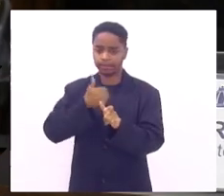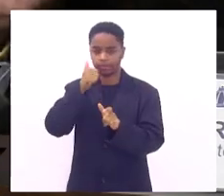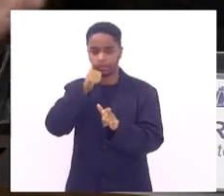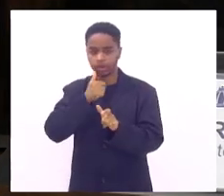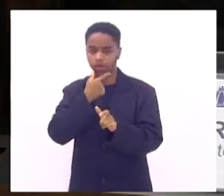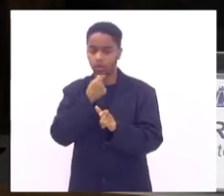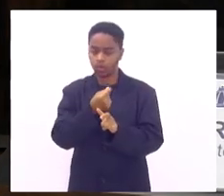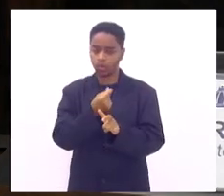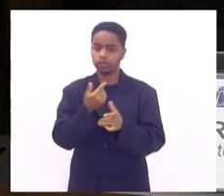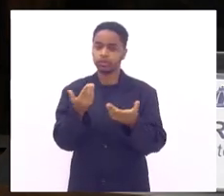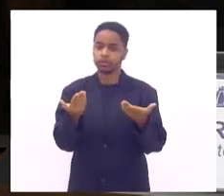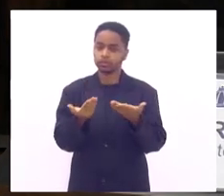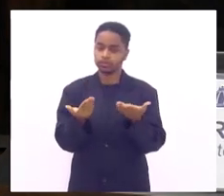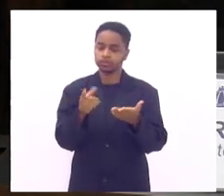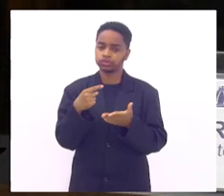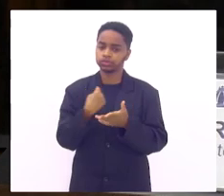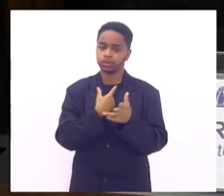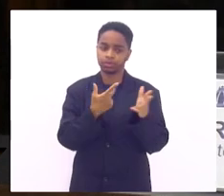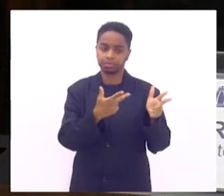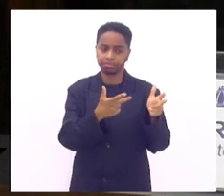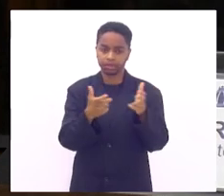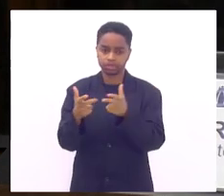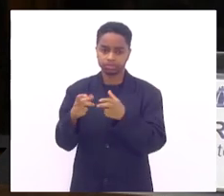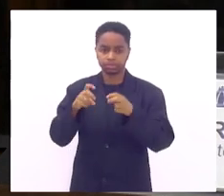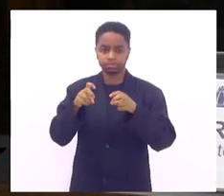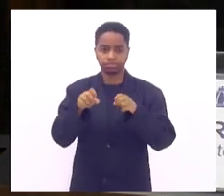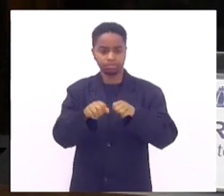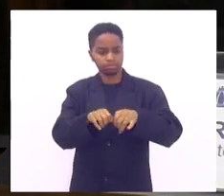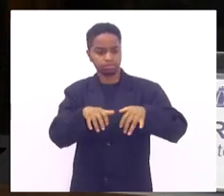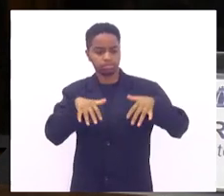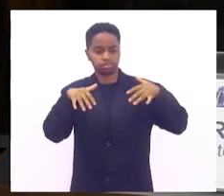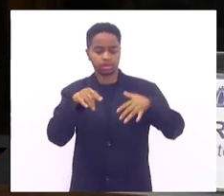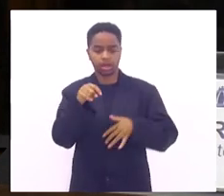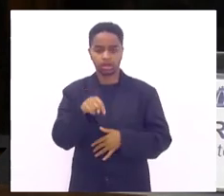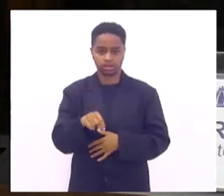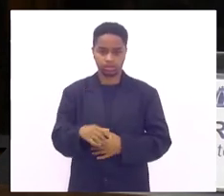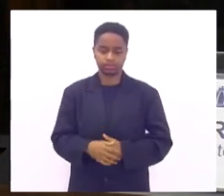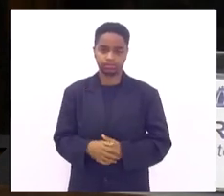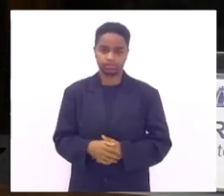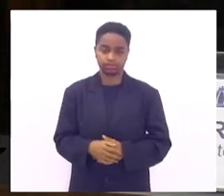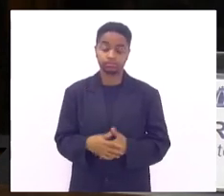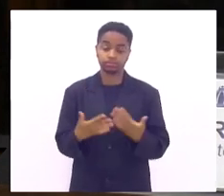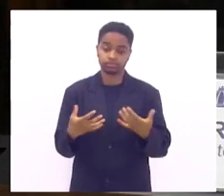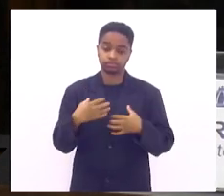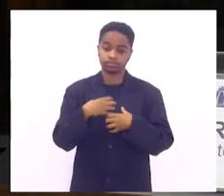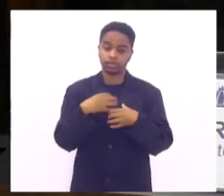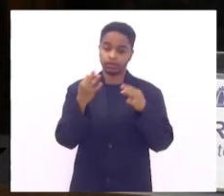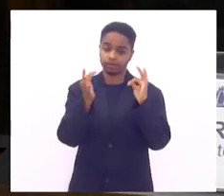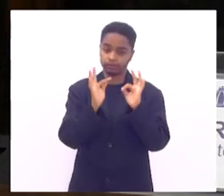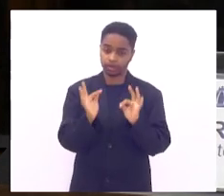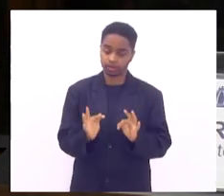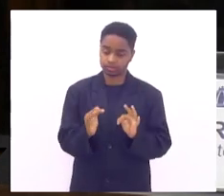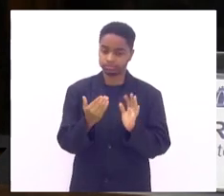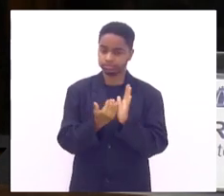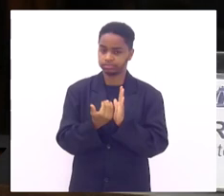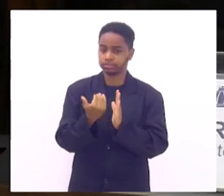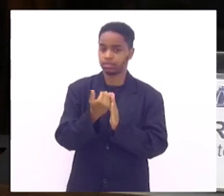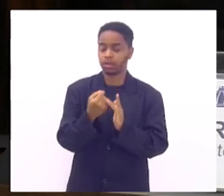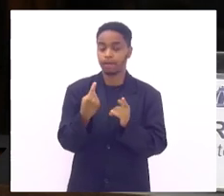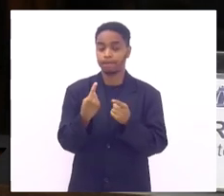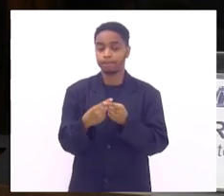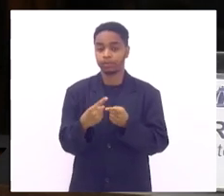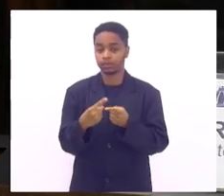nós estamos aqui vendo nesse plenário repleto. E é uma felicidade enorme. Felicidade porque